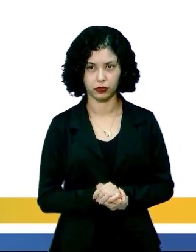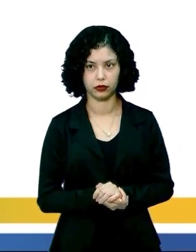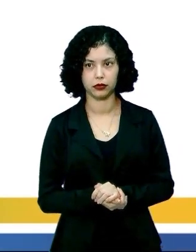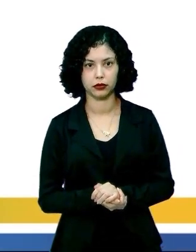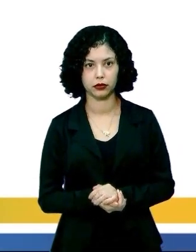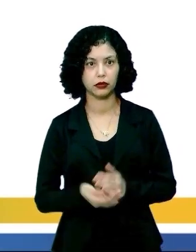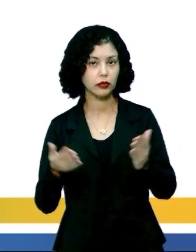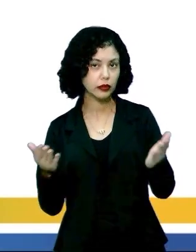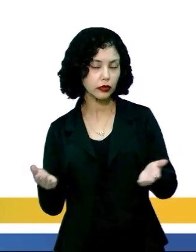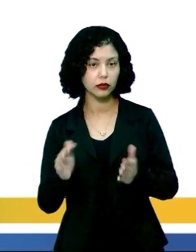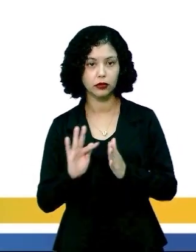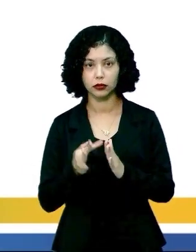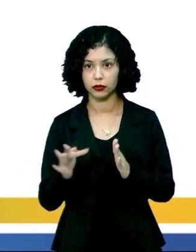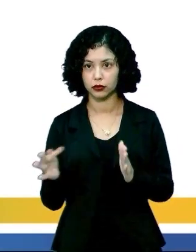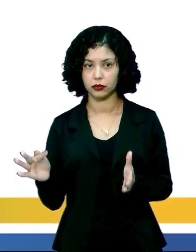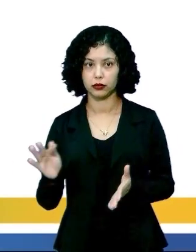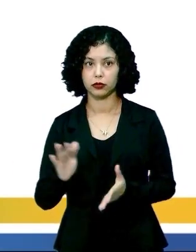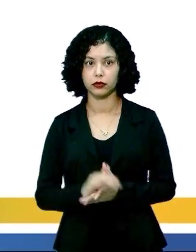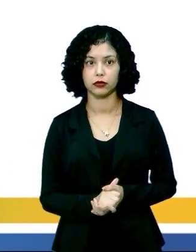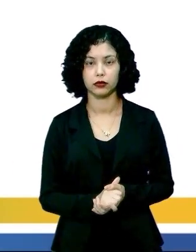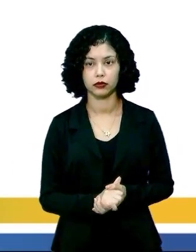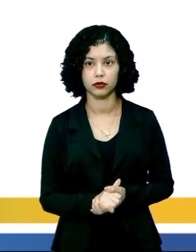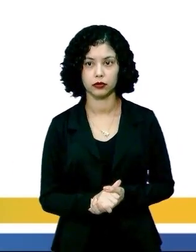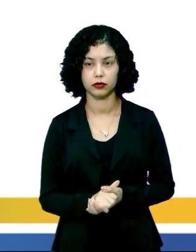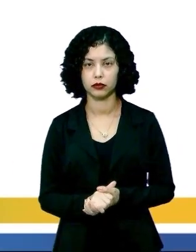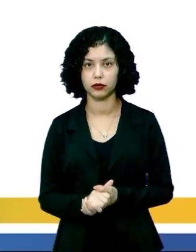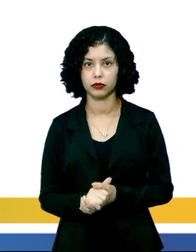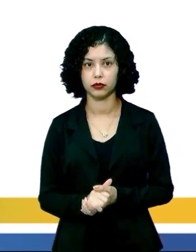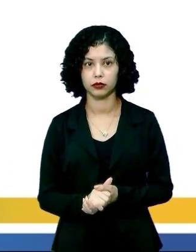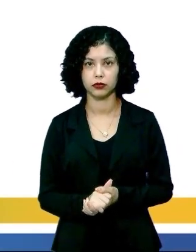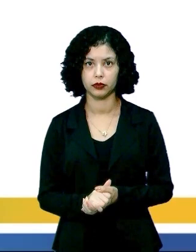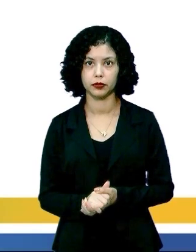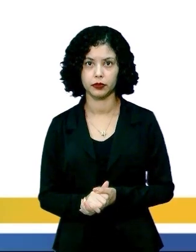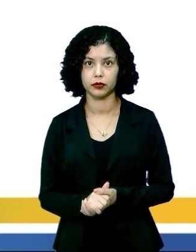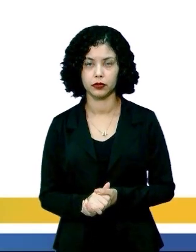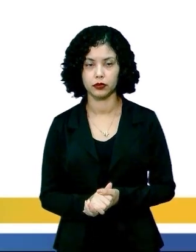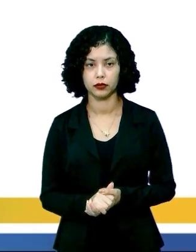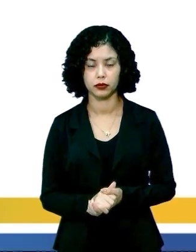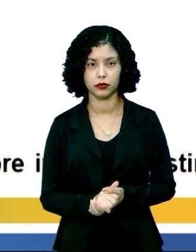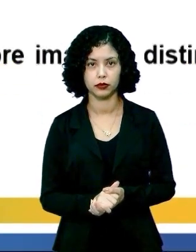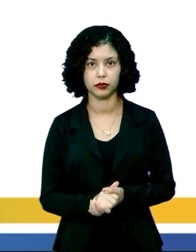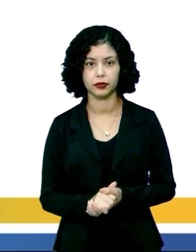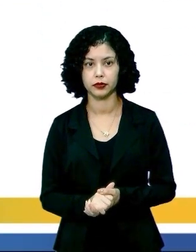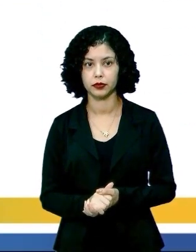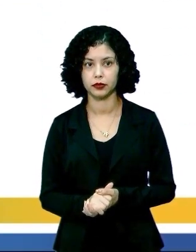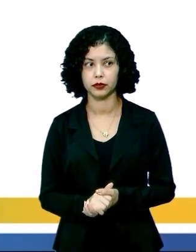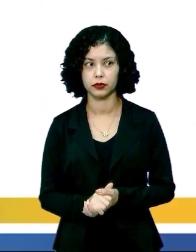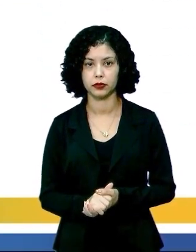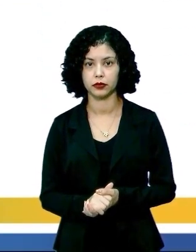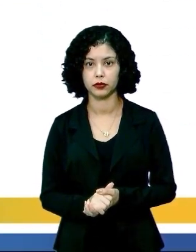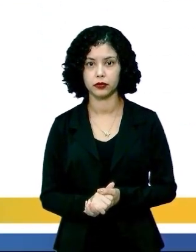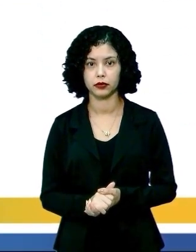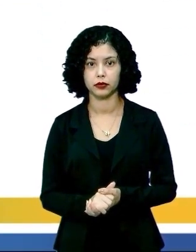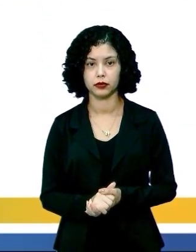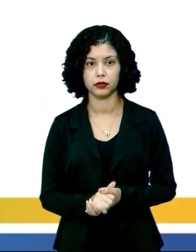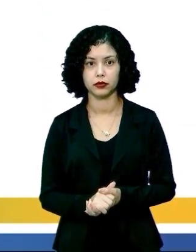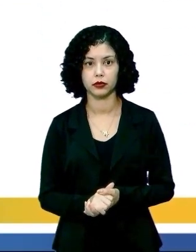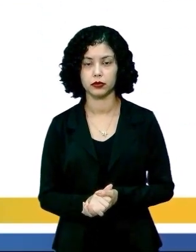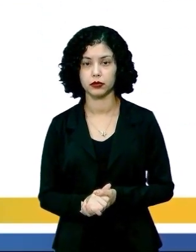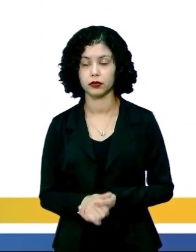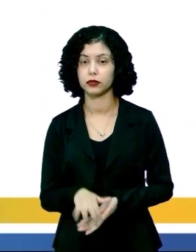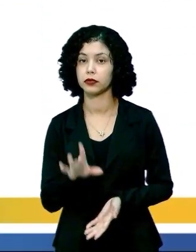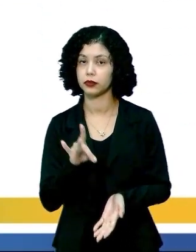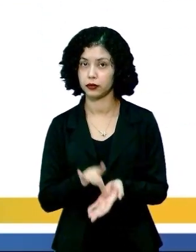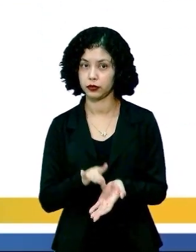do conjunto A. Então, é uma relação, tá? É uma função sobrejetora. Vejamos o